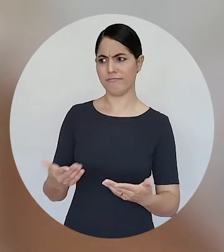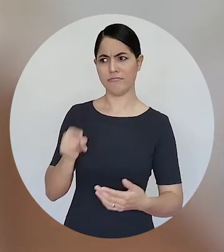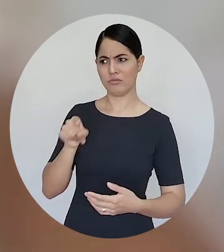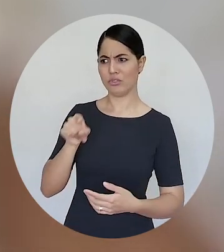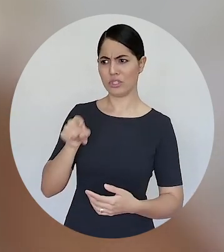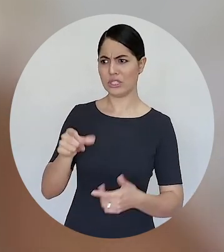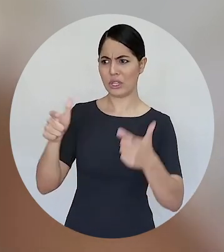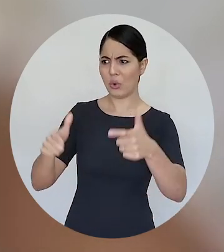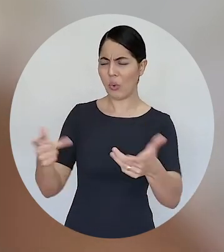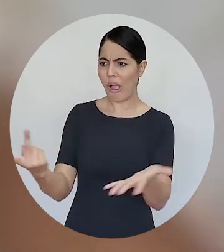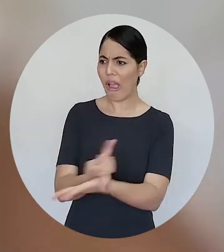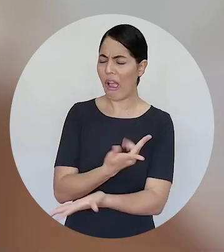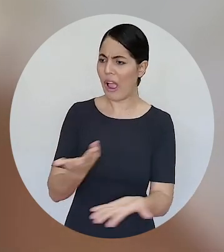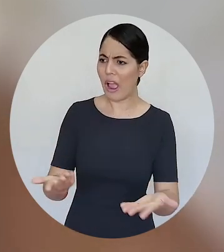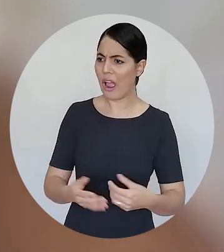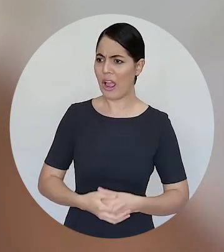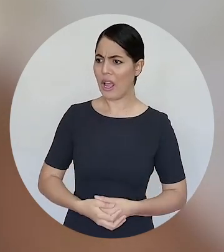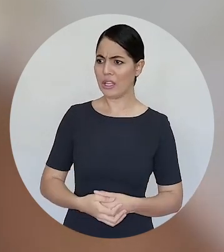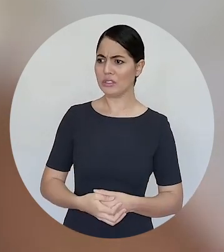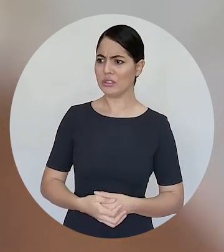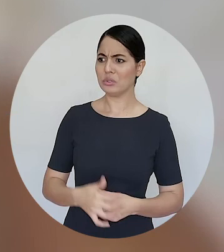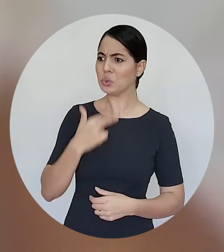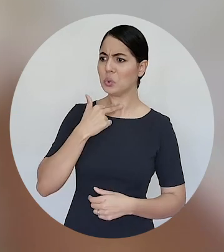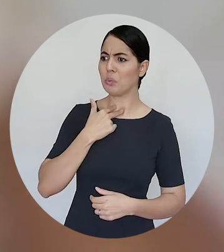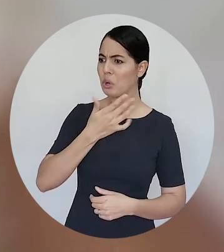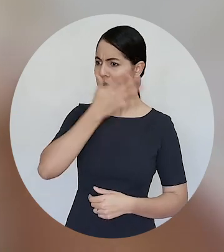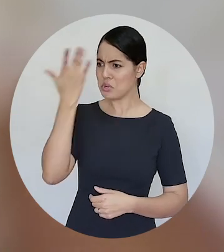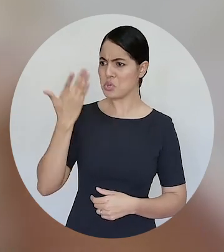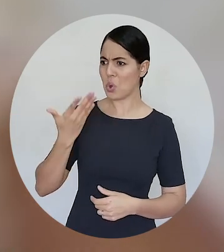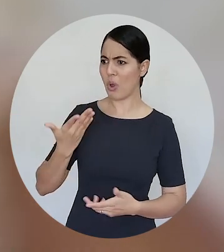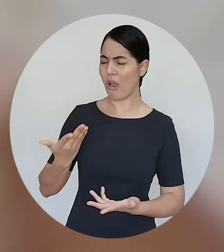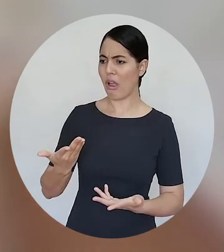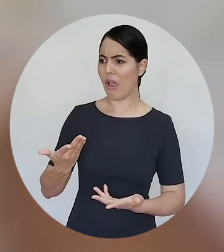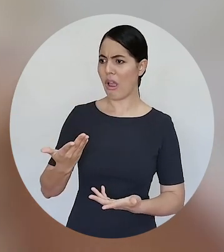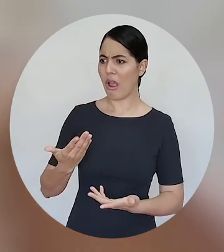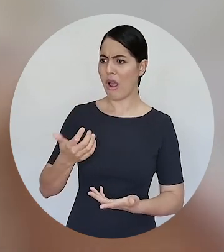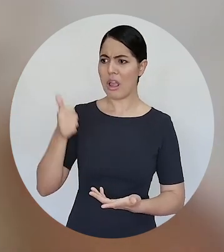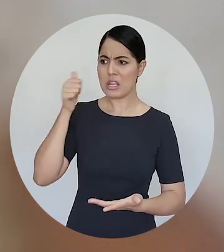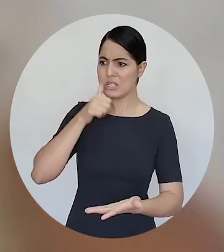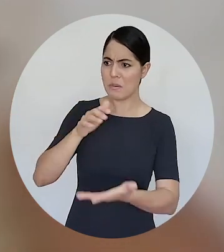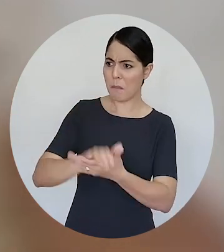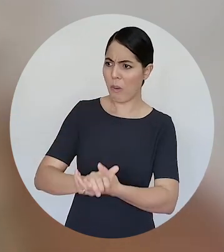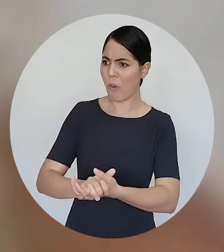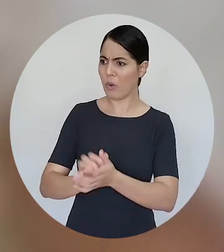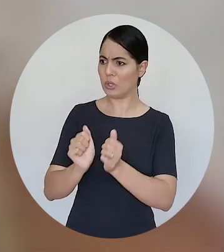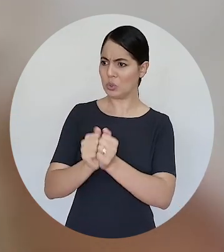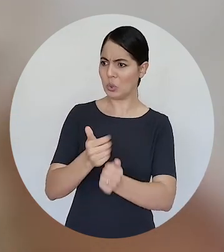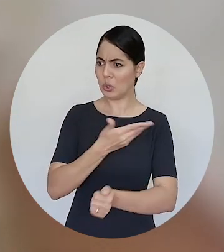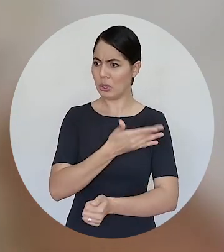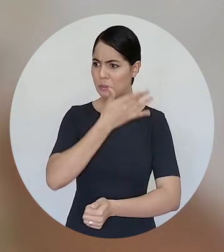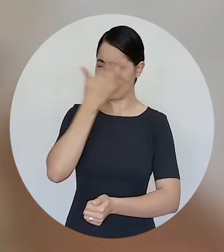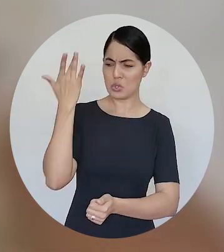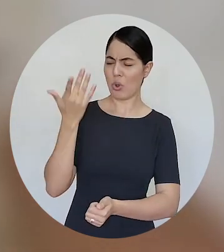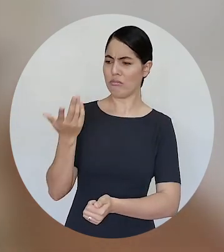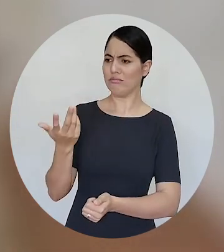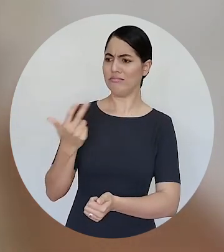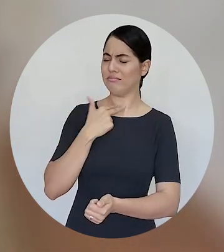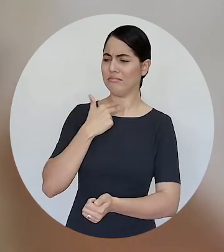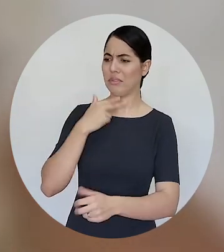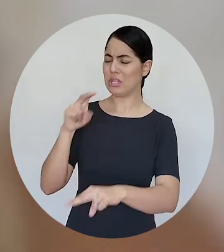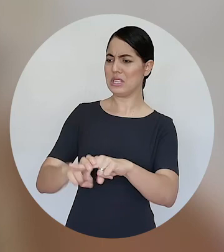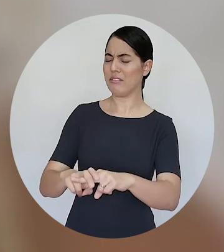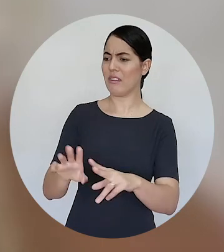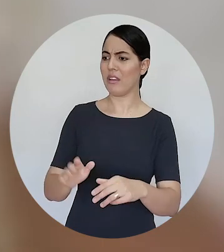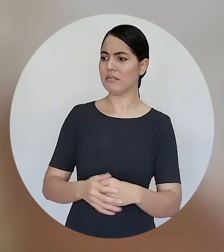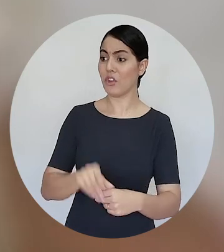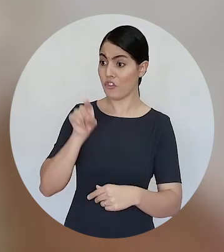levantasse, que ali não era lugar de companheiro, de companheira do